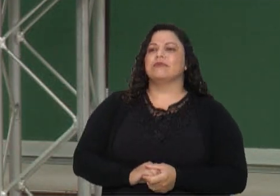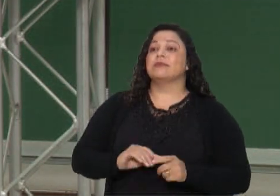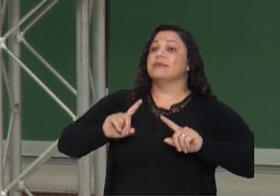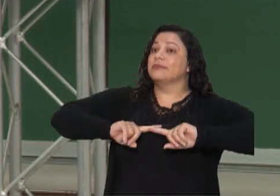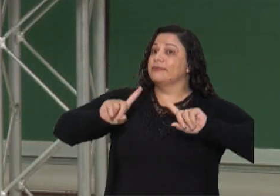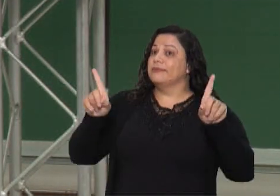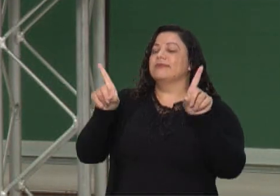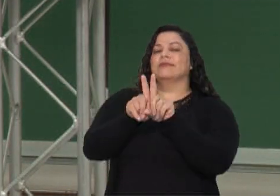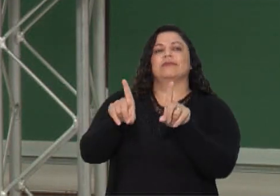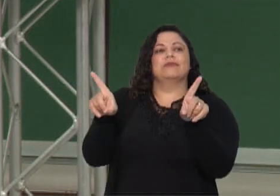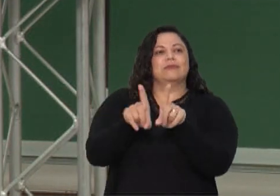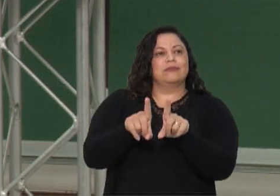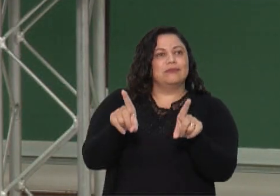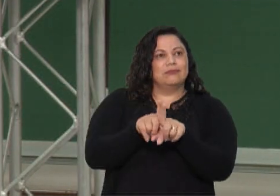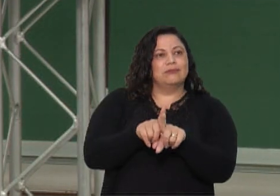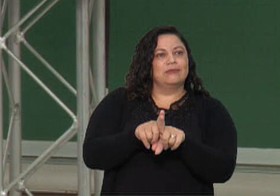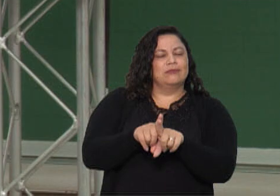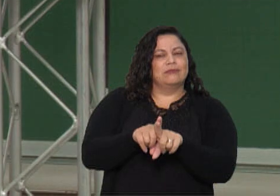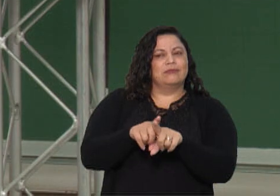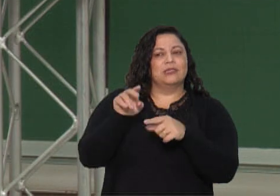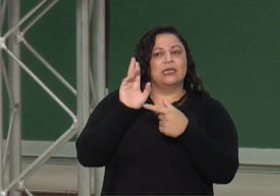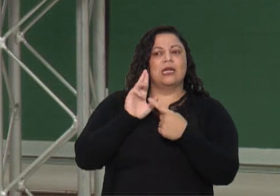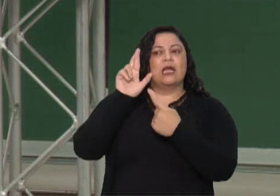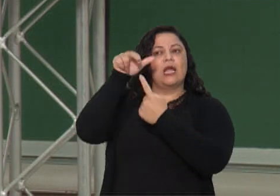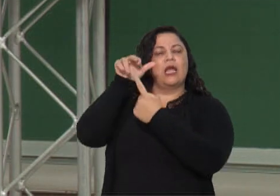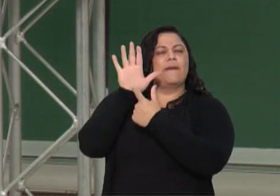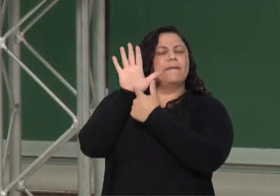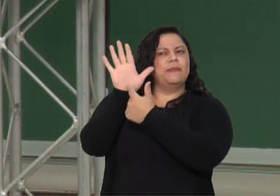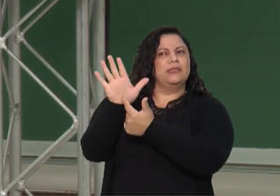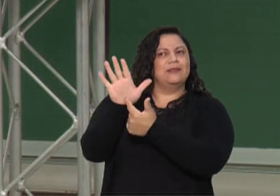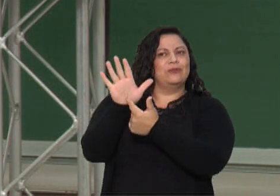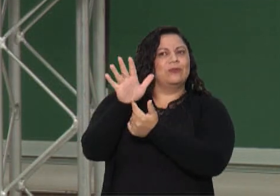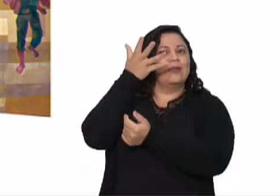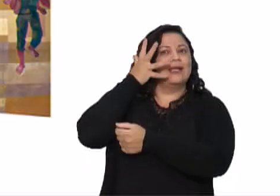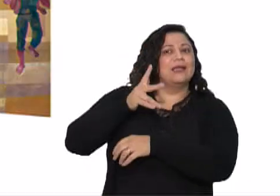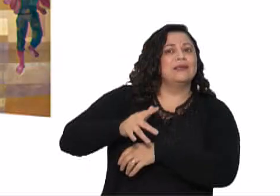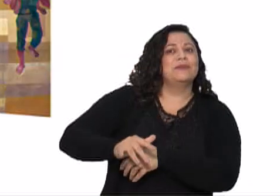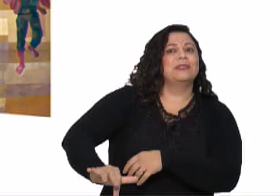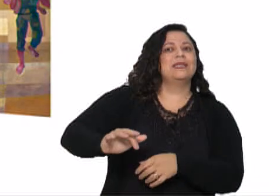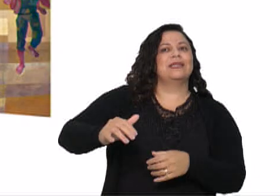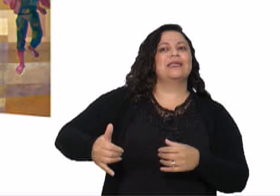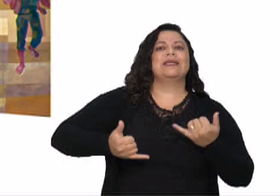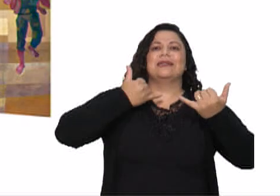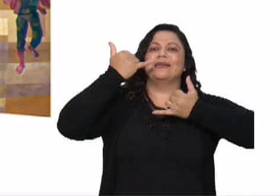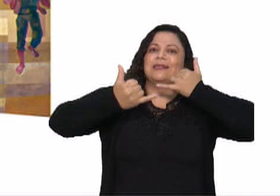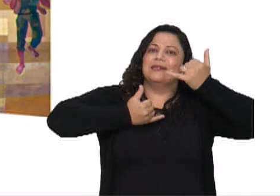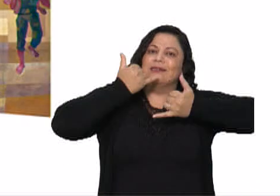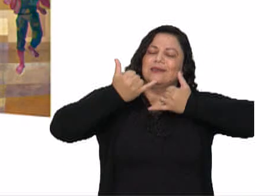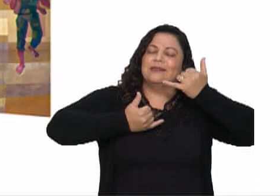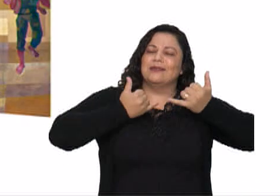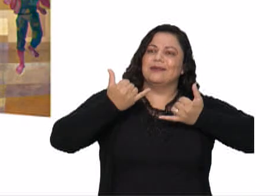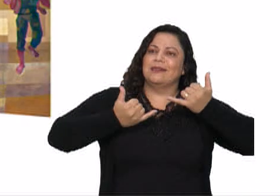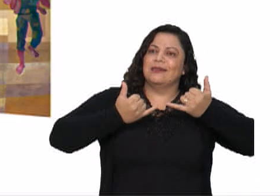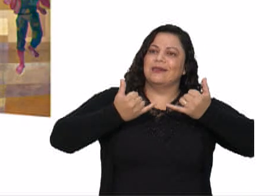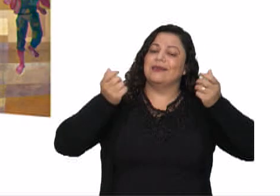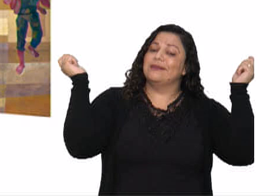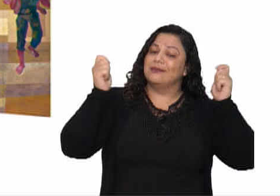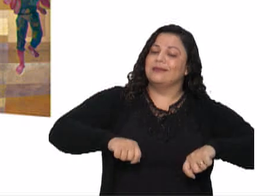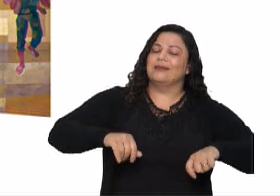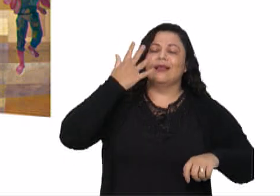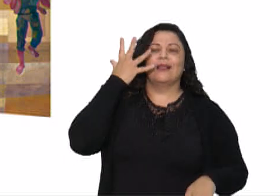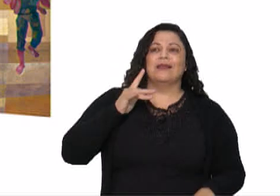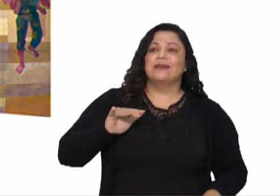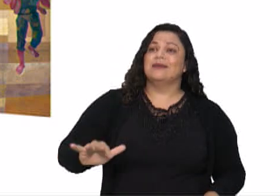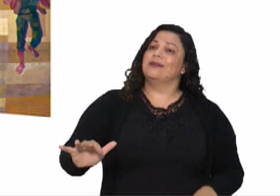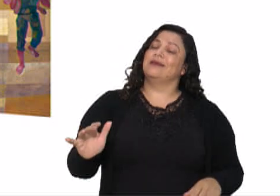ele também representou as brincadeiras infantis que fazem menção à infância dele, né?